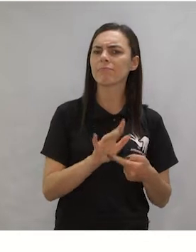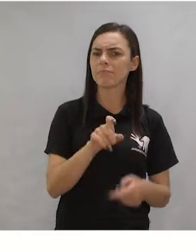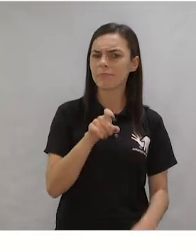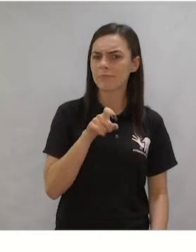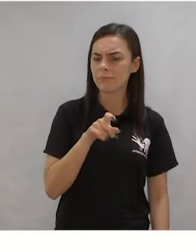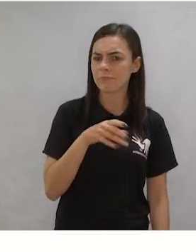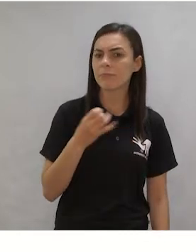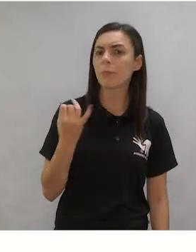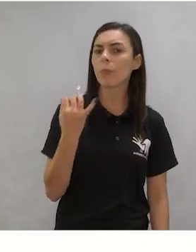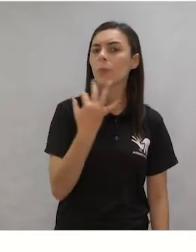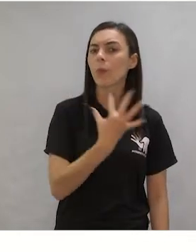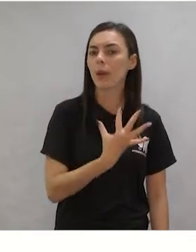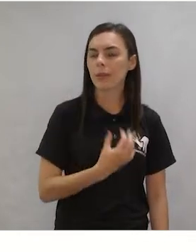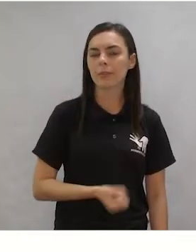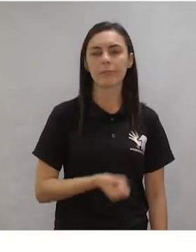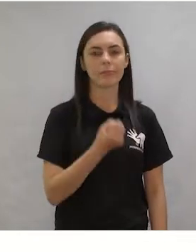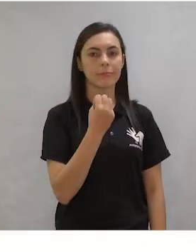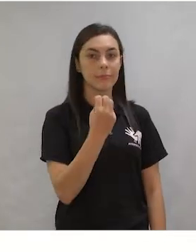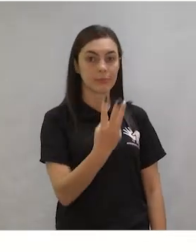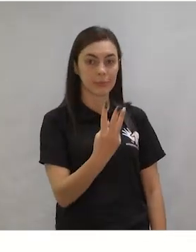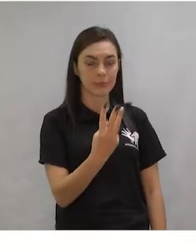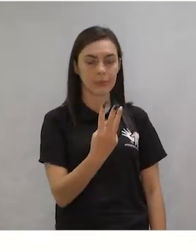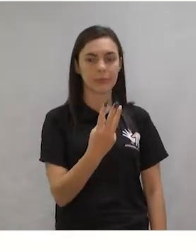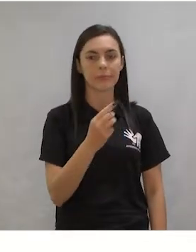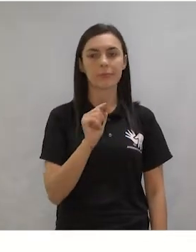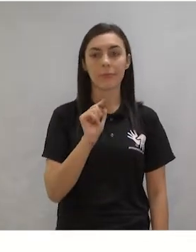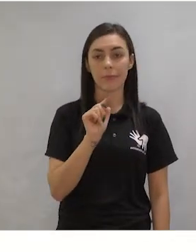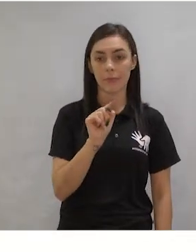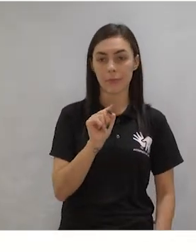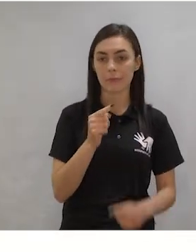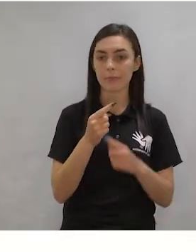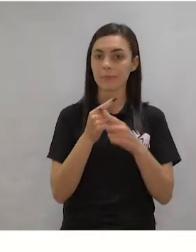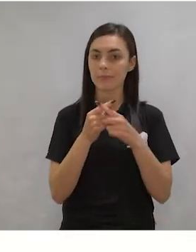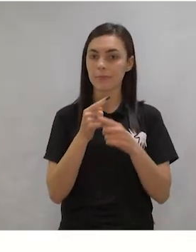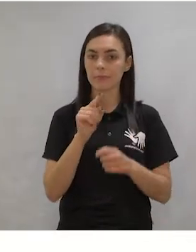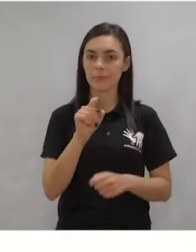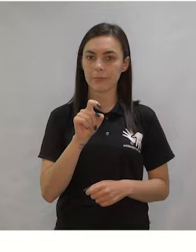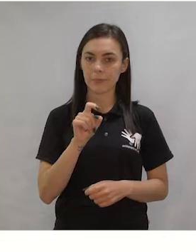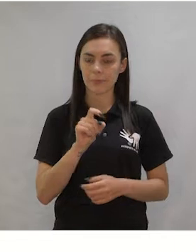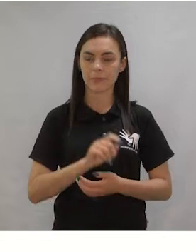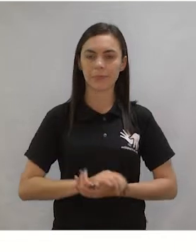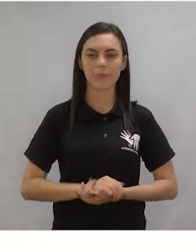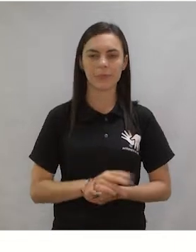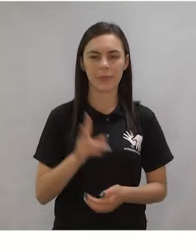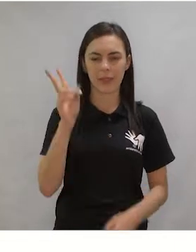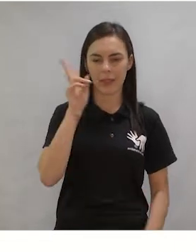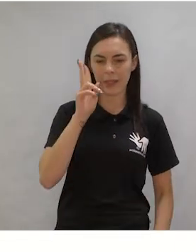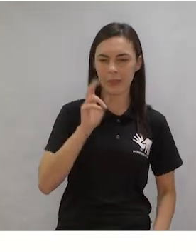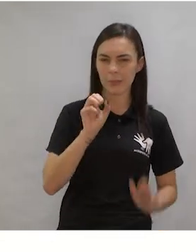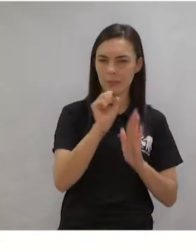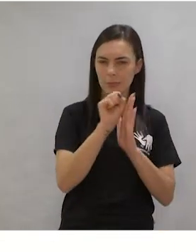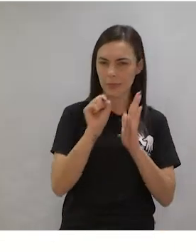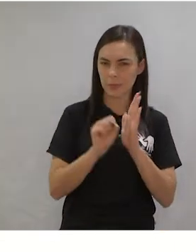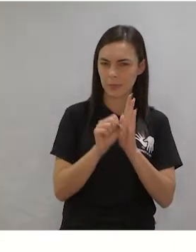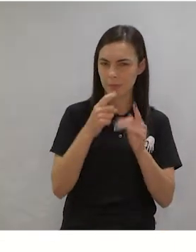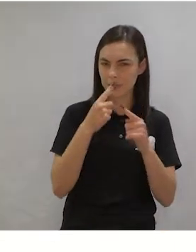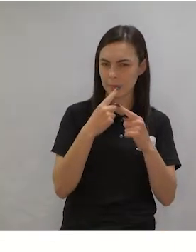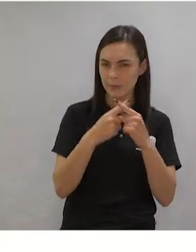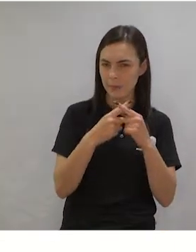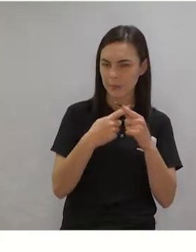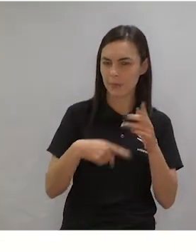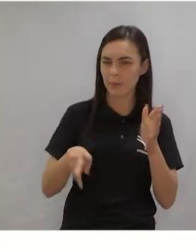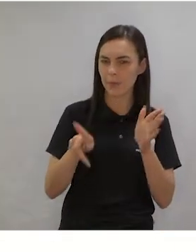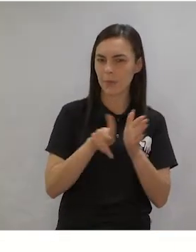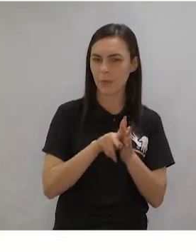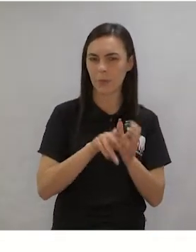o número, a letra X? 3 vezes. Então, 3 vezes, lembram do símbolo da